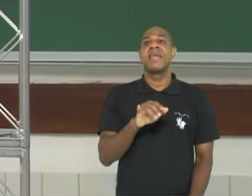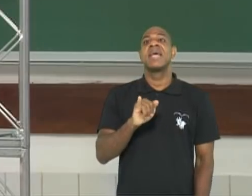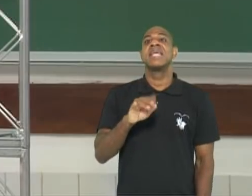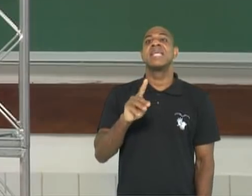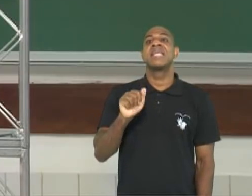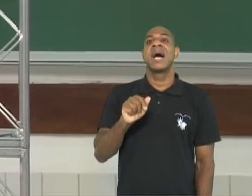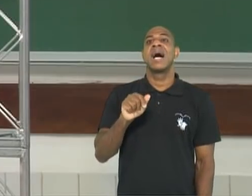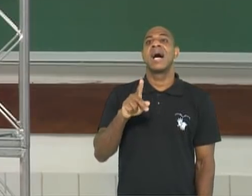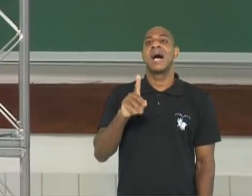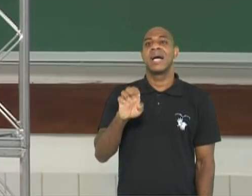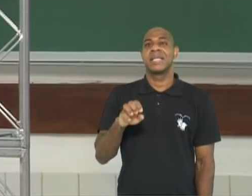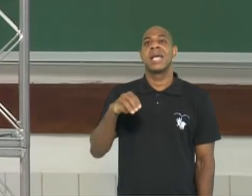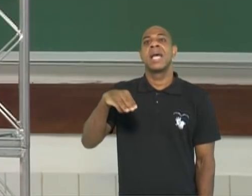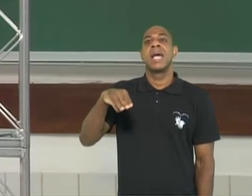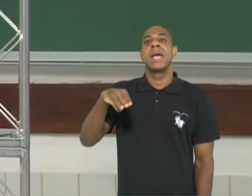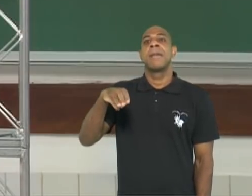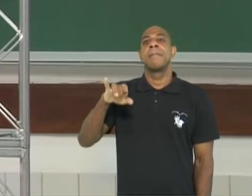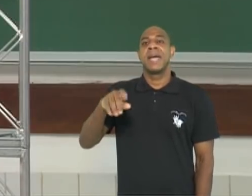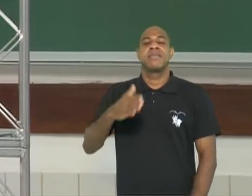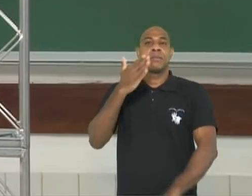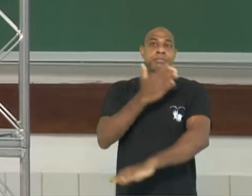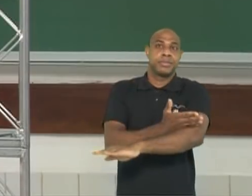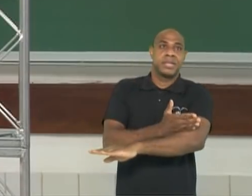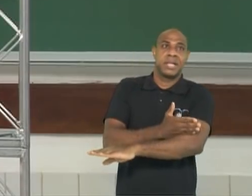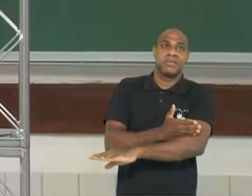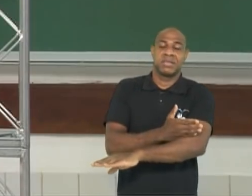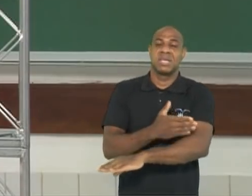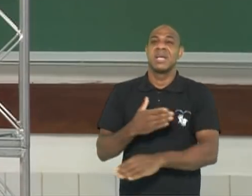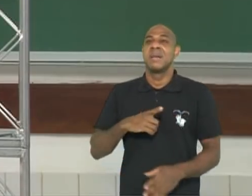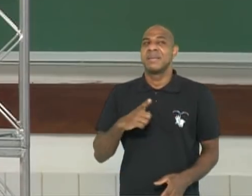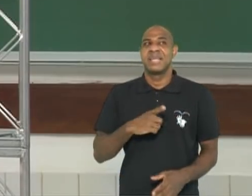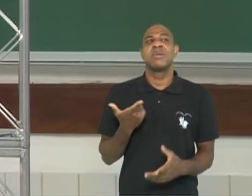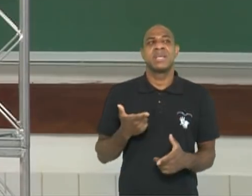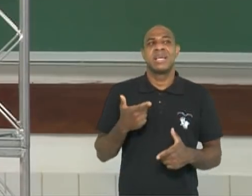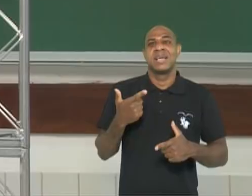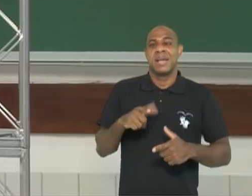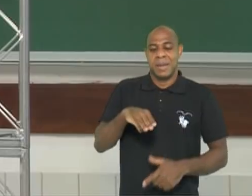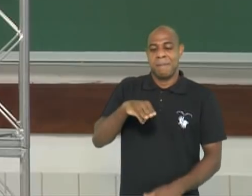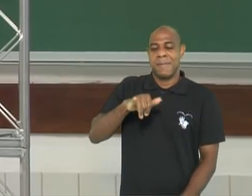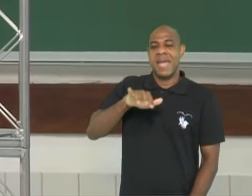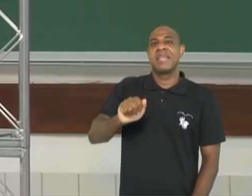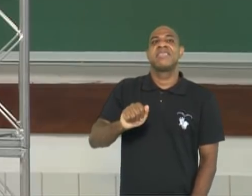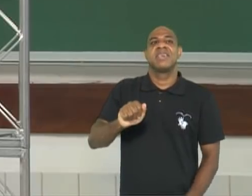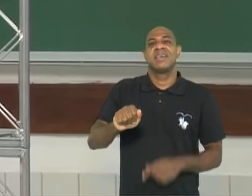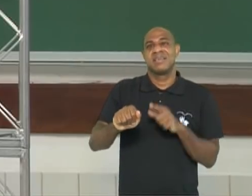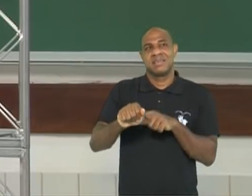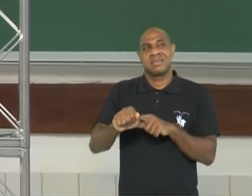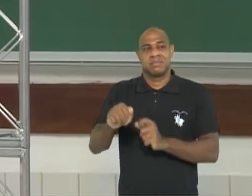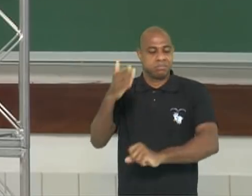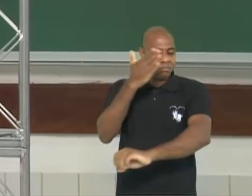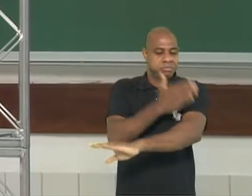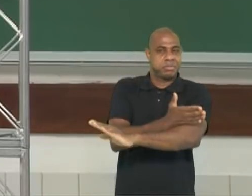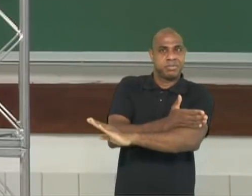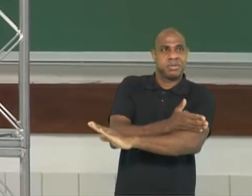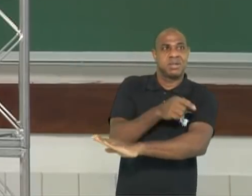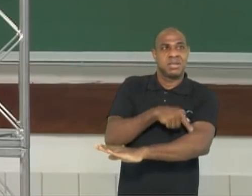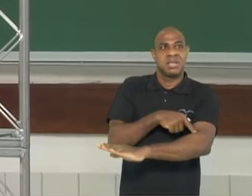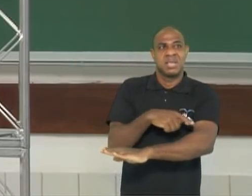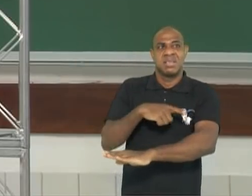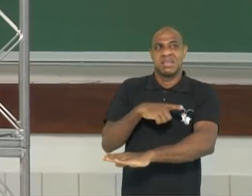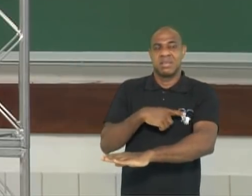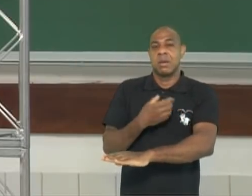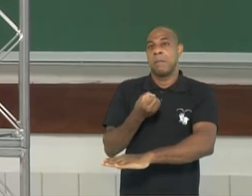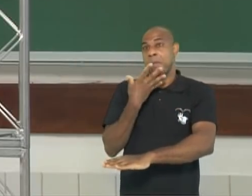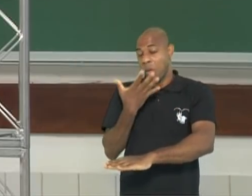próprio termo já tem uma carga muito negativa, porque a palavra média já vem dizer que tinha uma coisa muito boa no